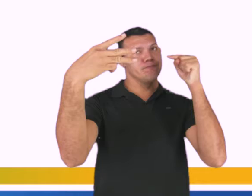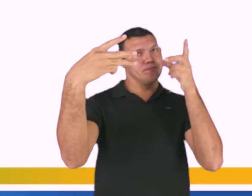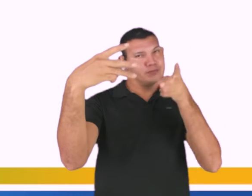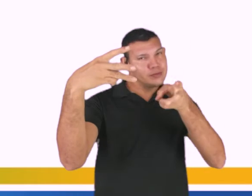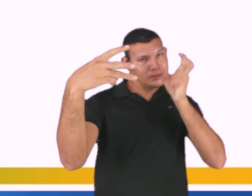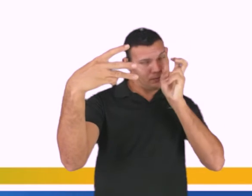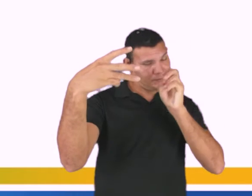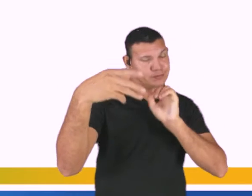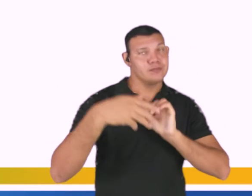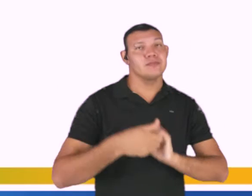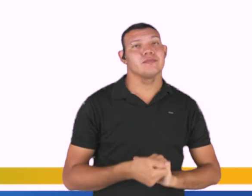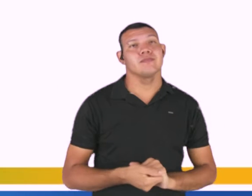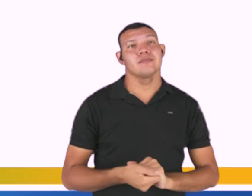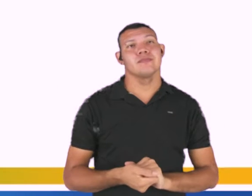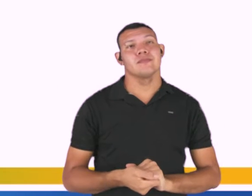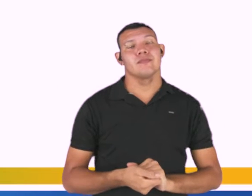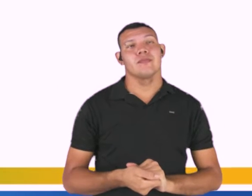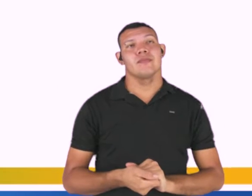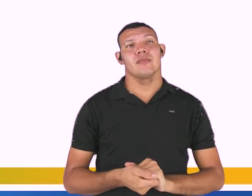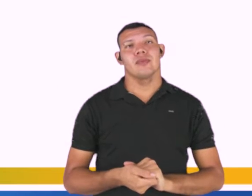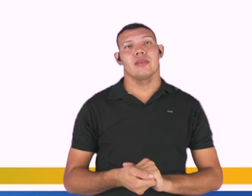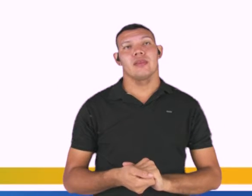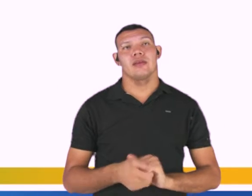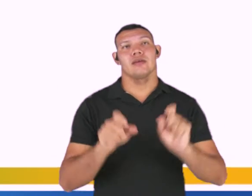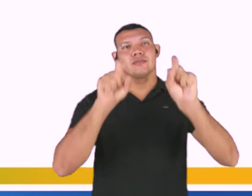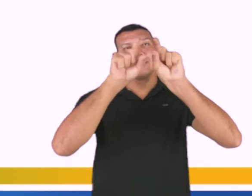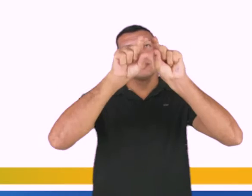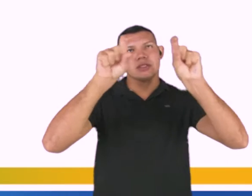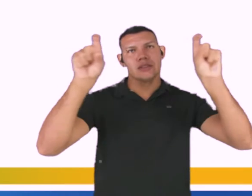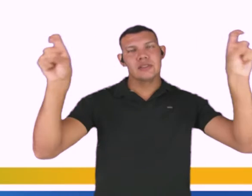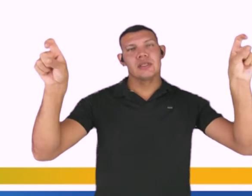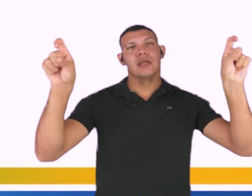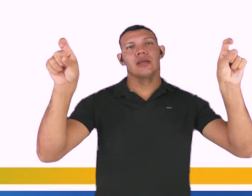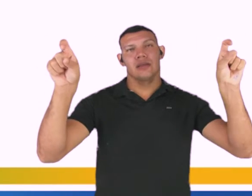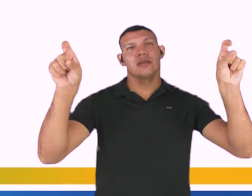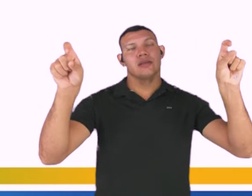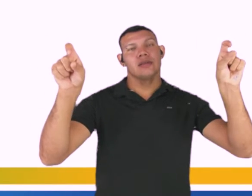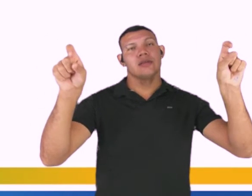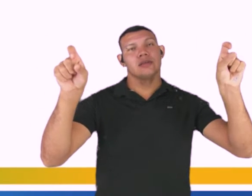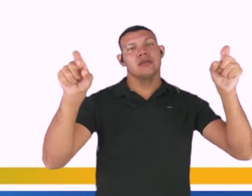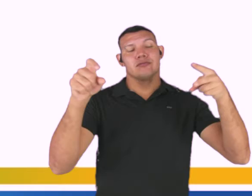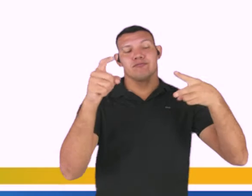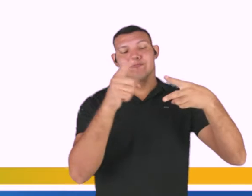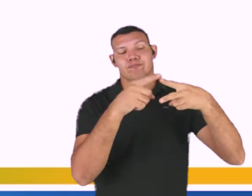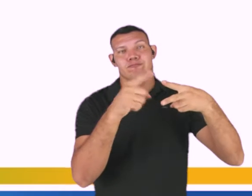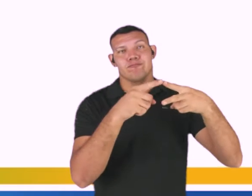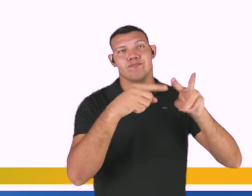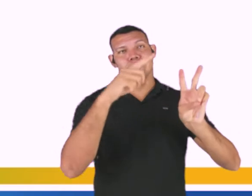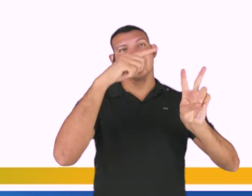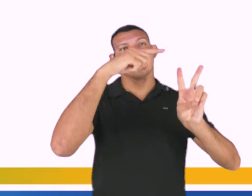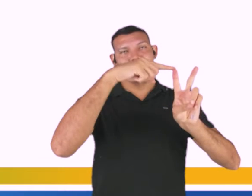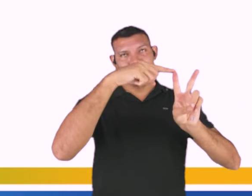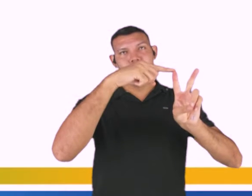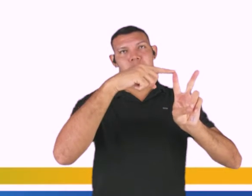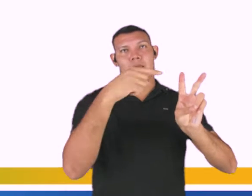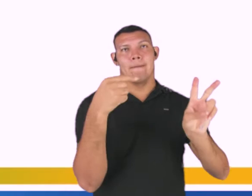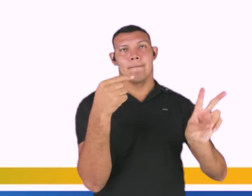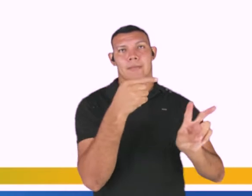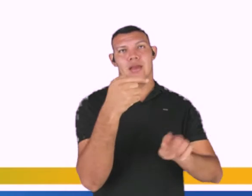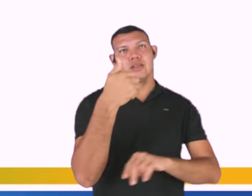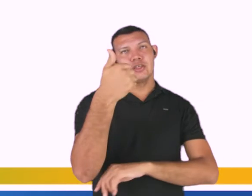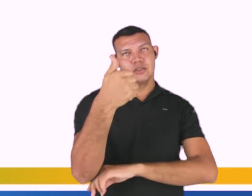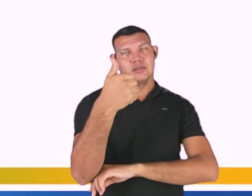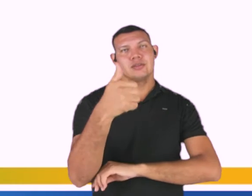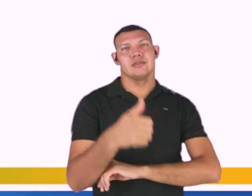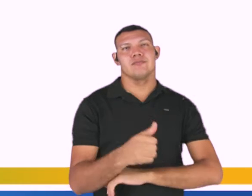Perceberam? E ainda pelo enunciado, ele deu uma raiz dessa equação. Então percebam que